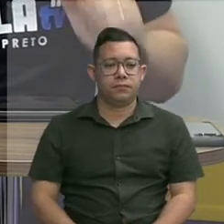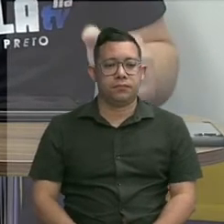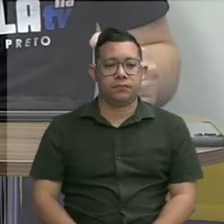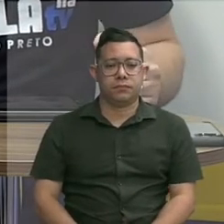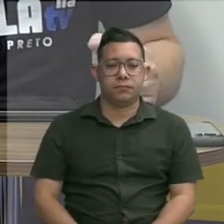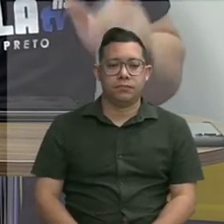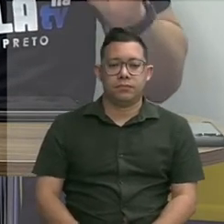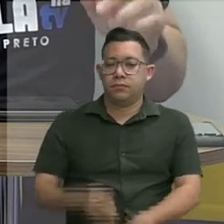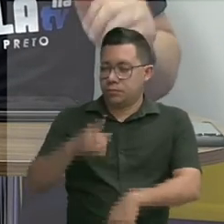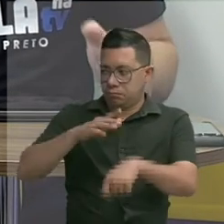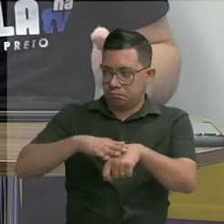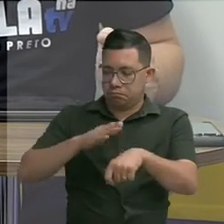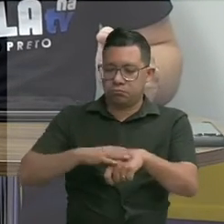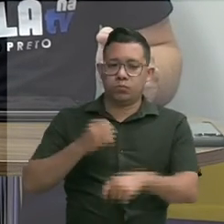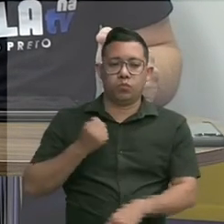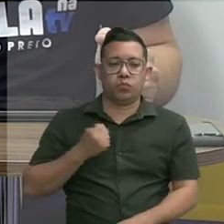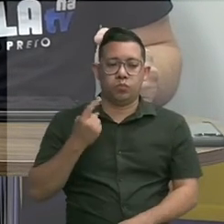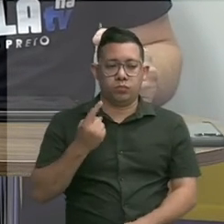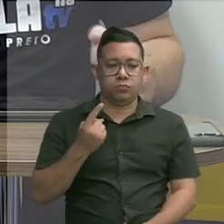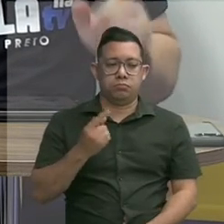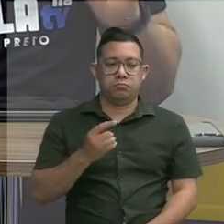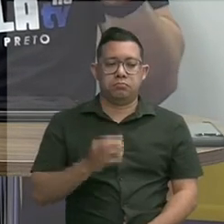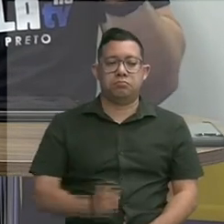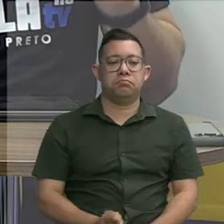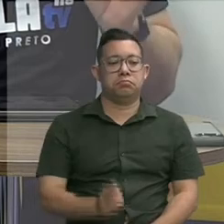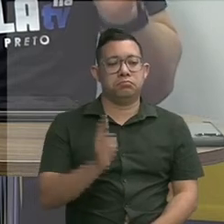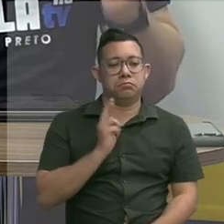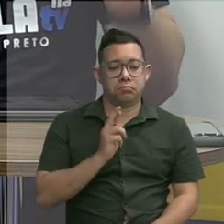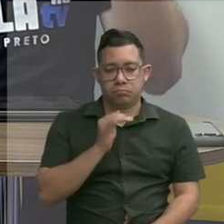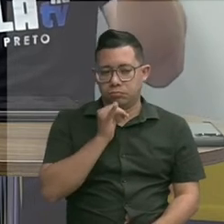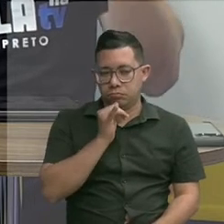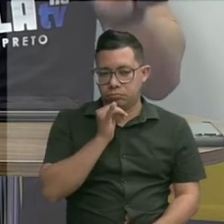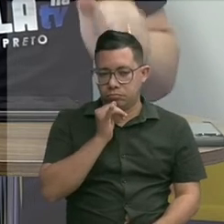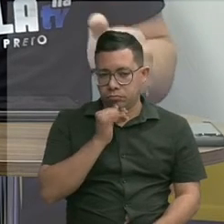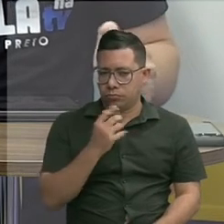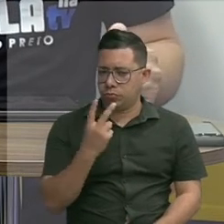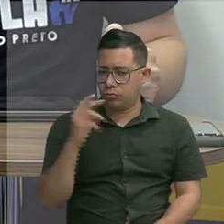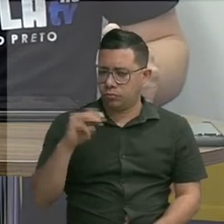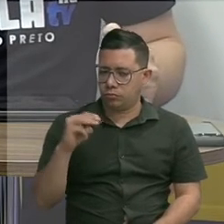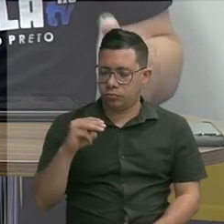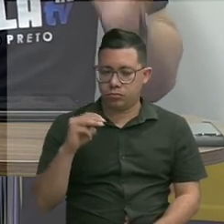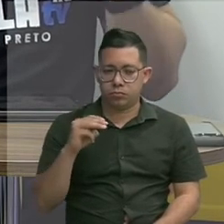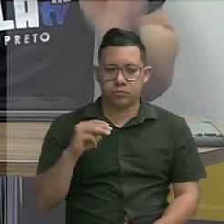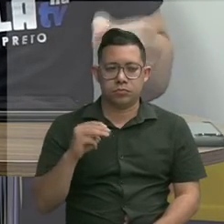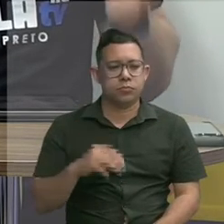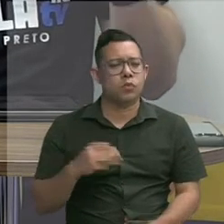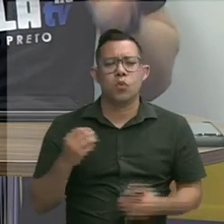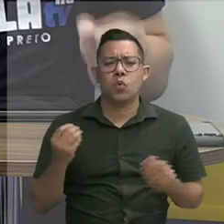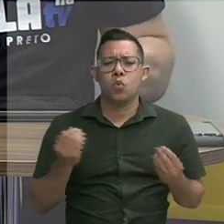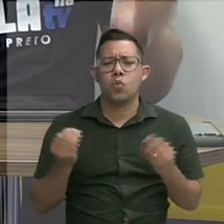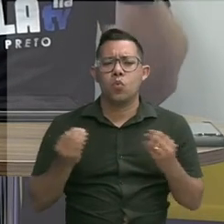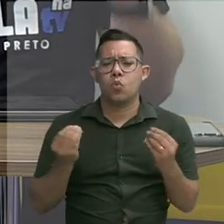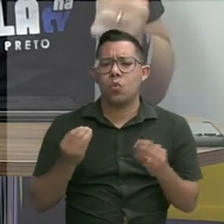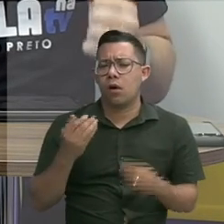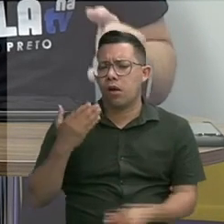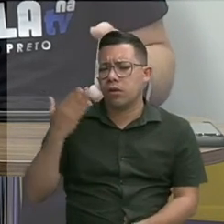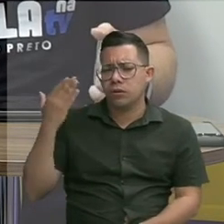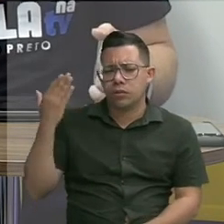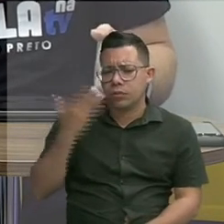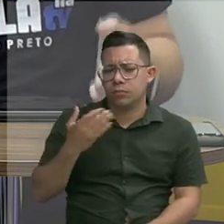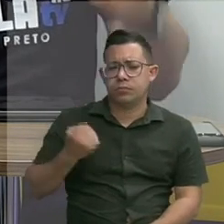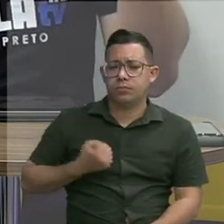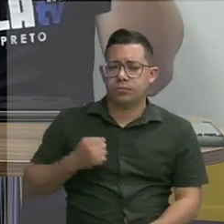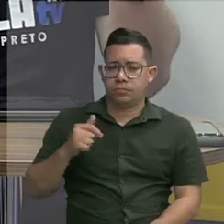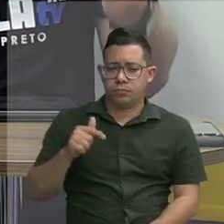agora é com vocês número 1 Tá bom eu vou dar vôlei vou dar dois minutinhos como é possível provar que o